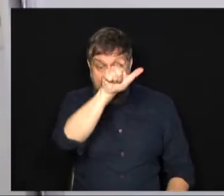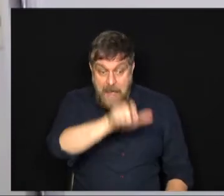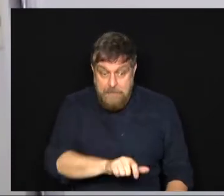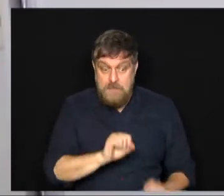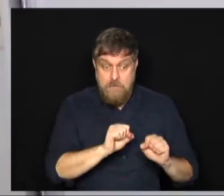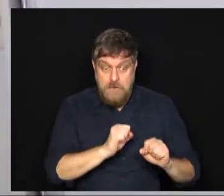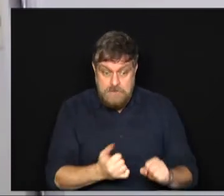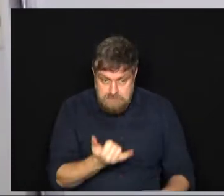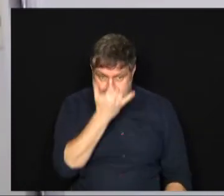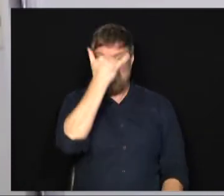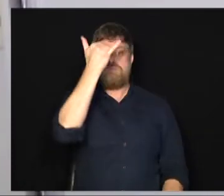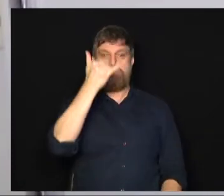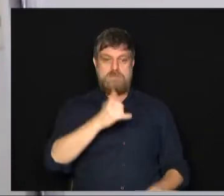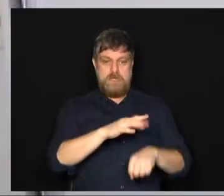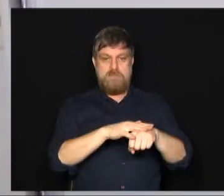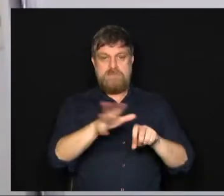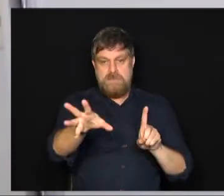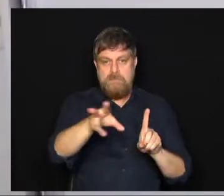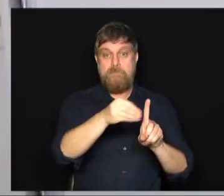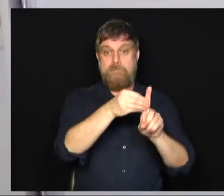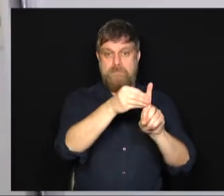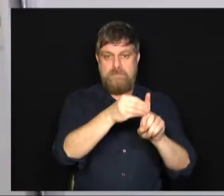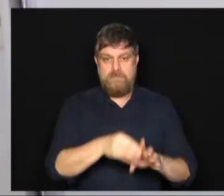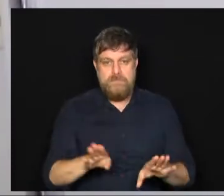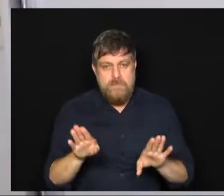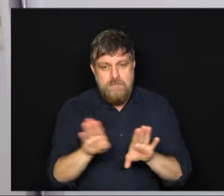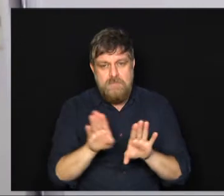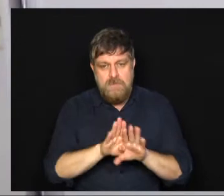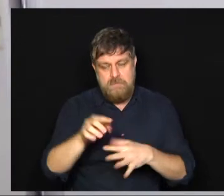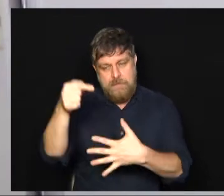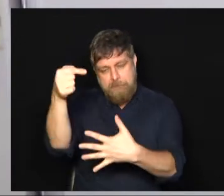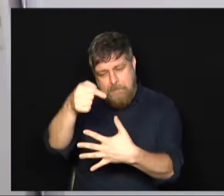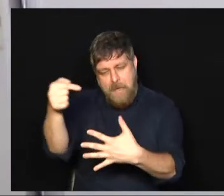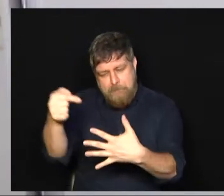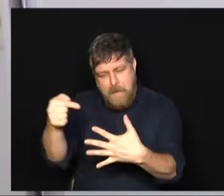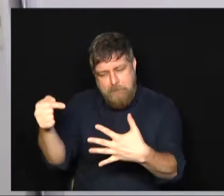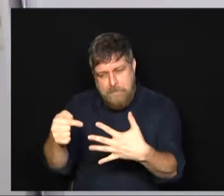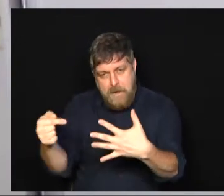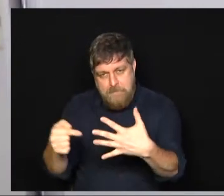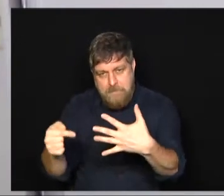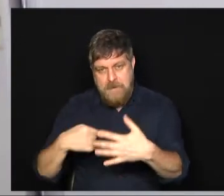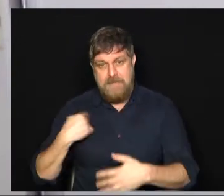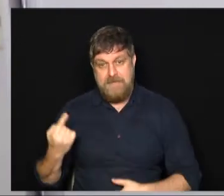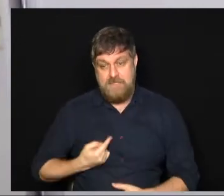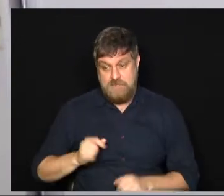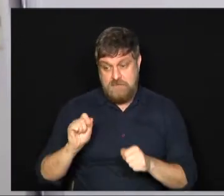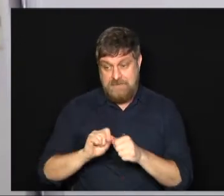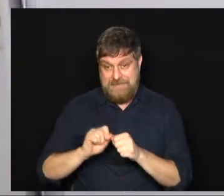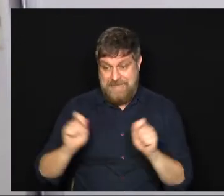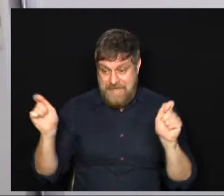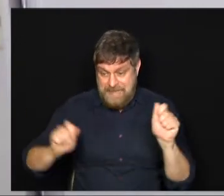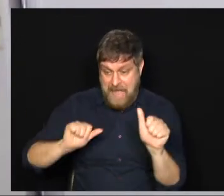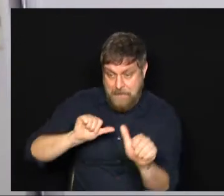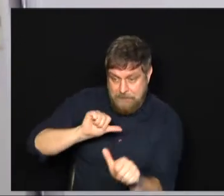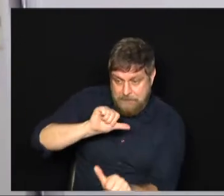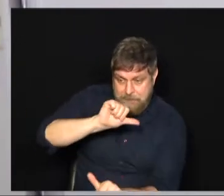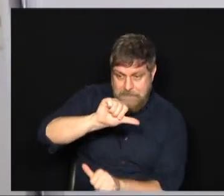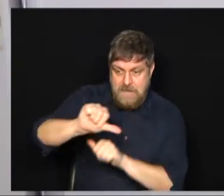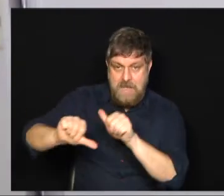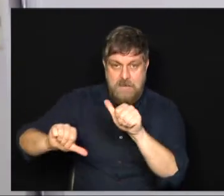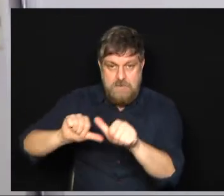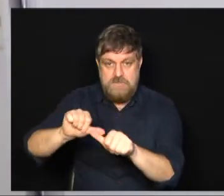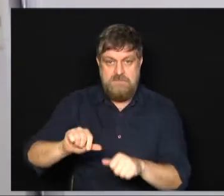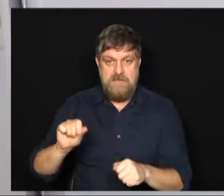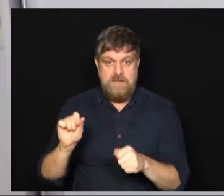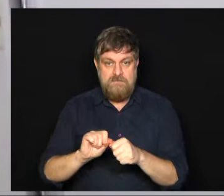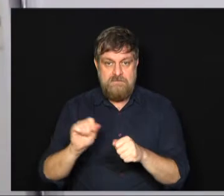doença, né? Outros fatores que também são fatores que a gente fala modificáveis, ou seja, que permite